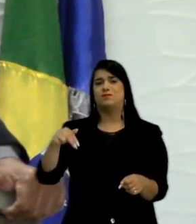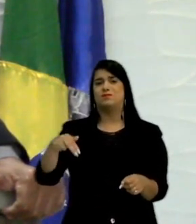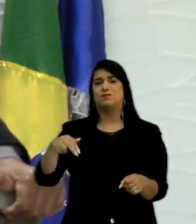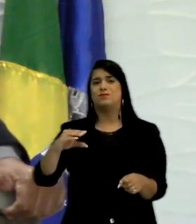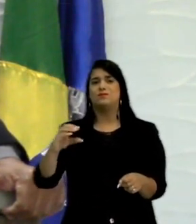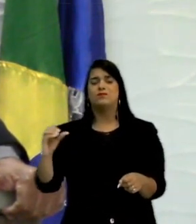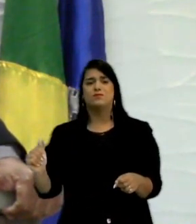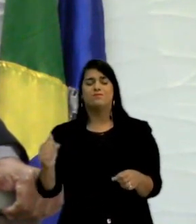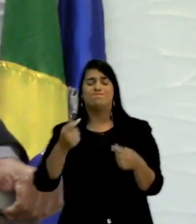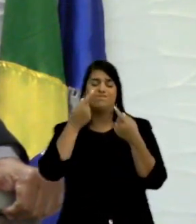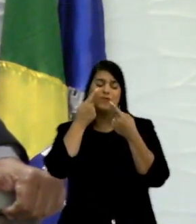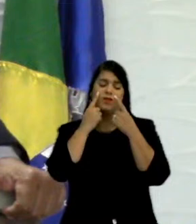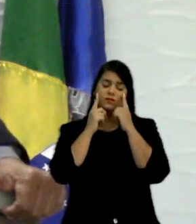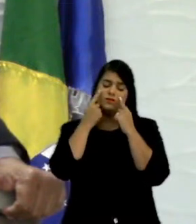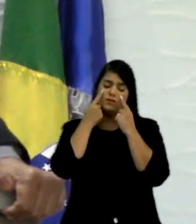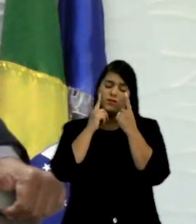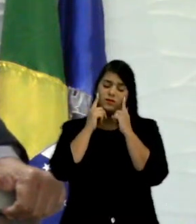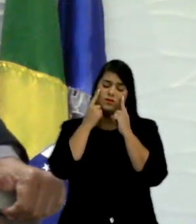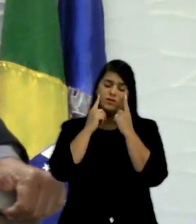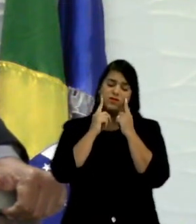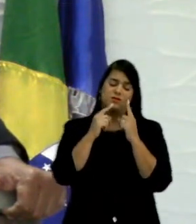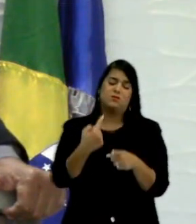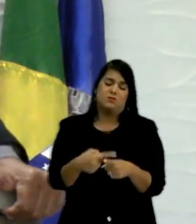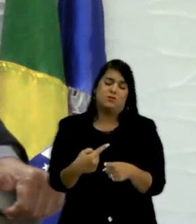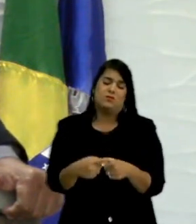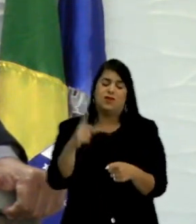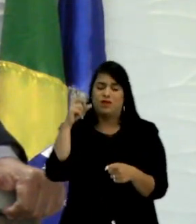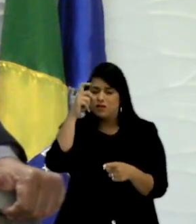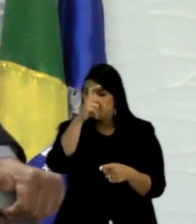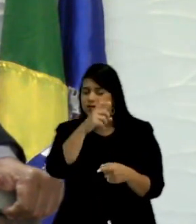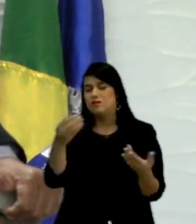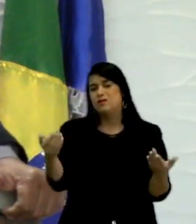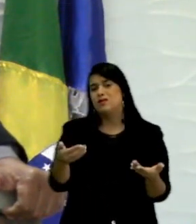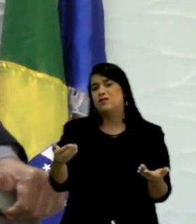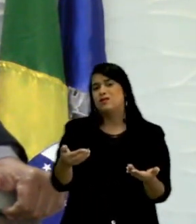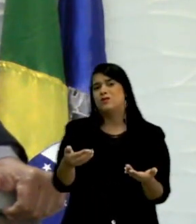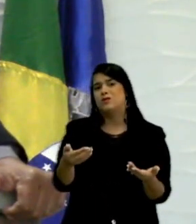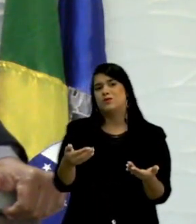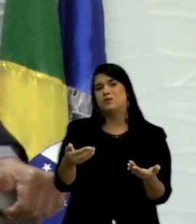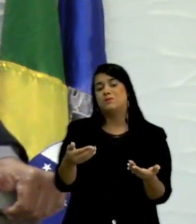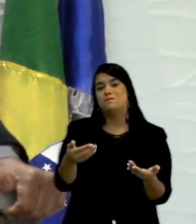Eu choro, pô. Porque faz dificuldade que nós temos no nosso município, hoje está melhor.